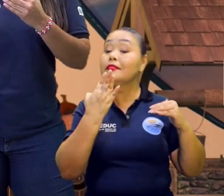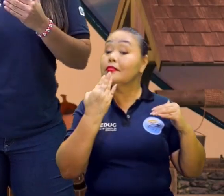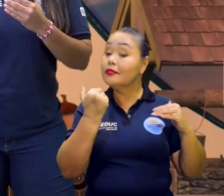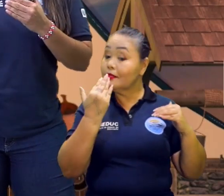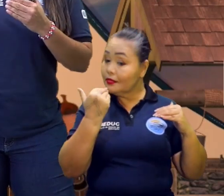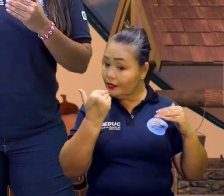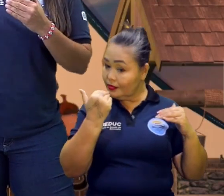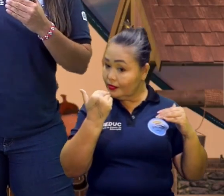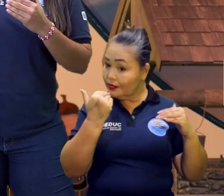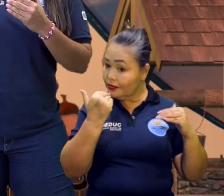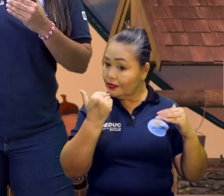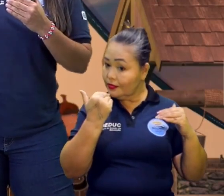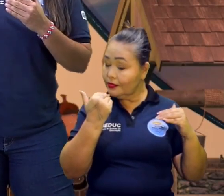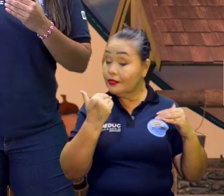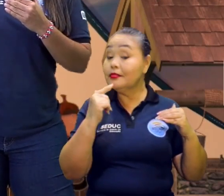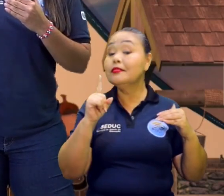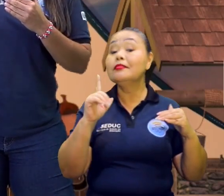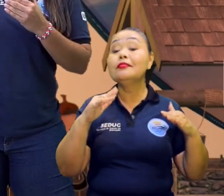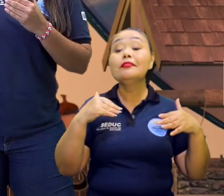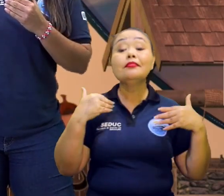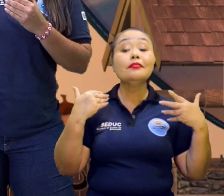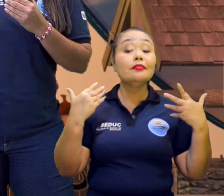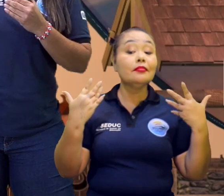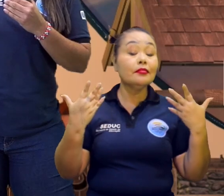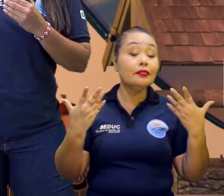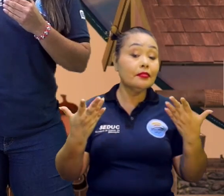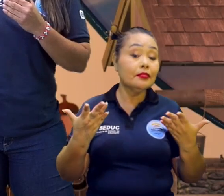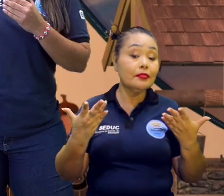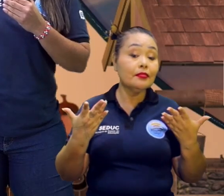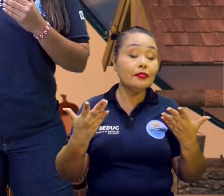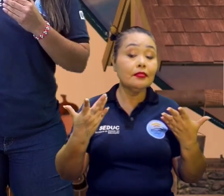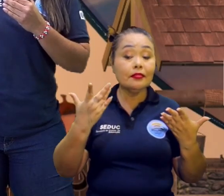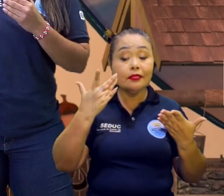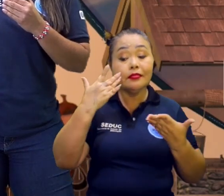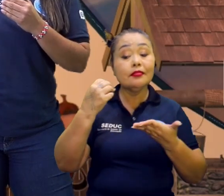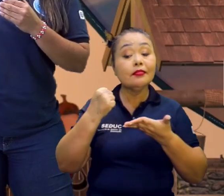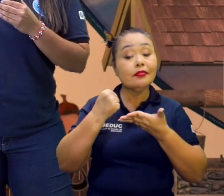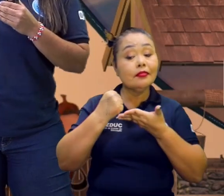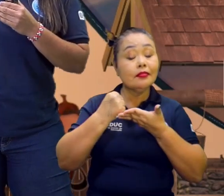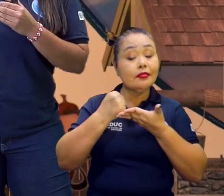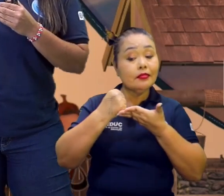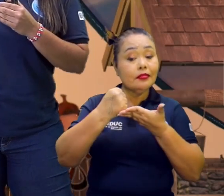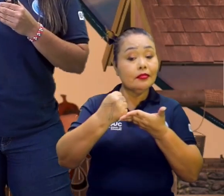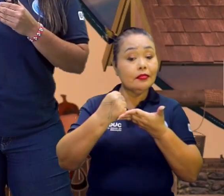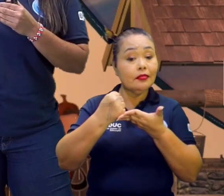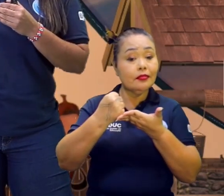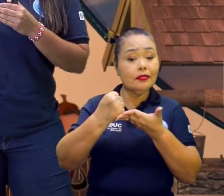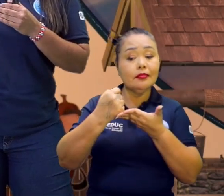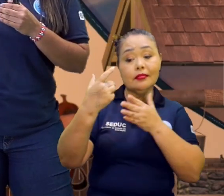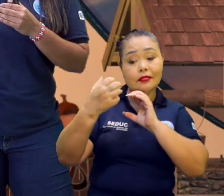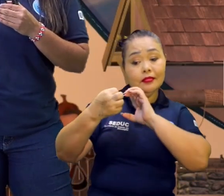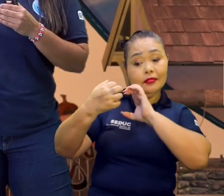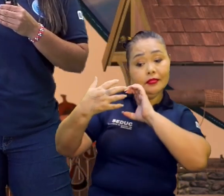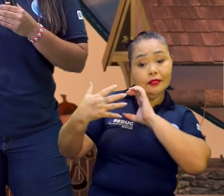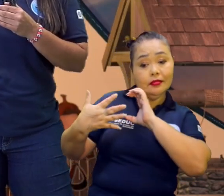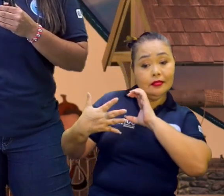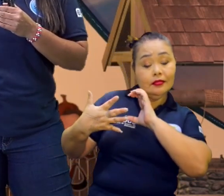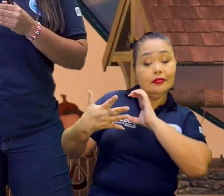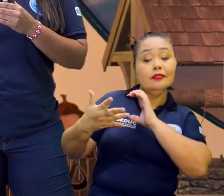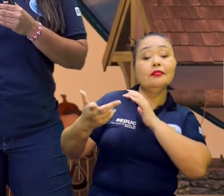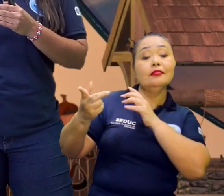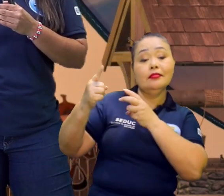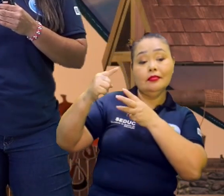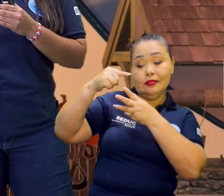Então, quando eu dou um suporte para que essas características químicas, físicas e